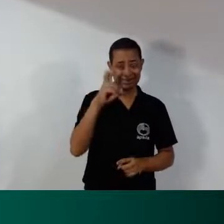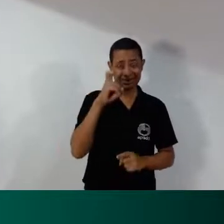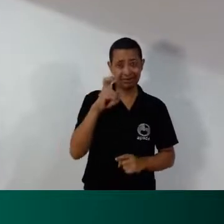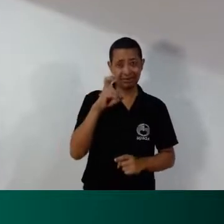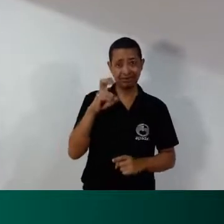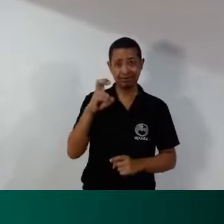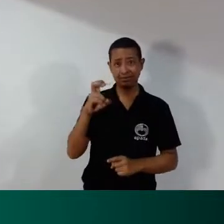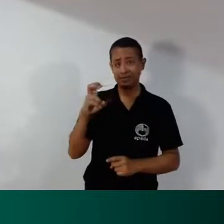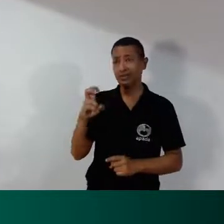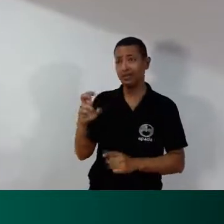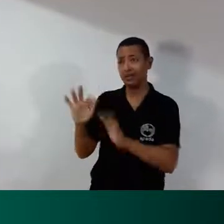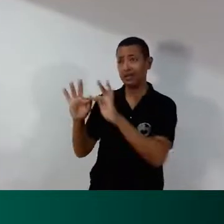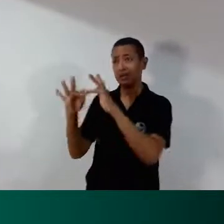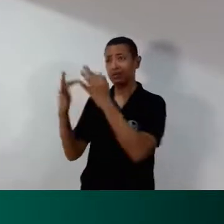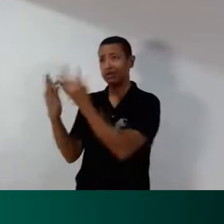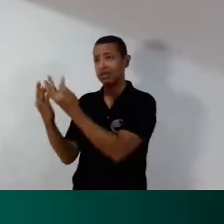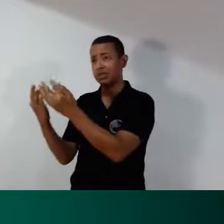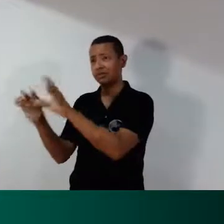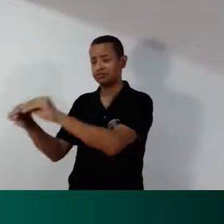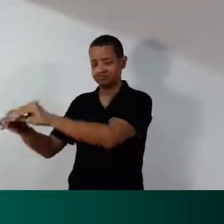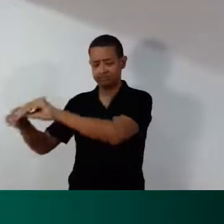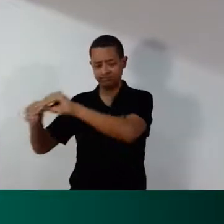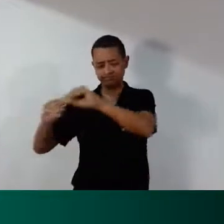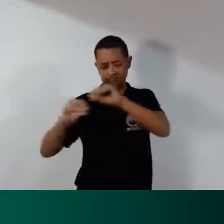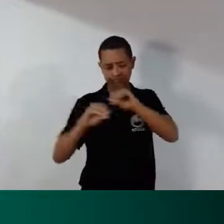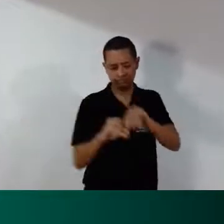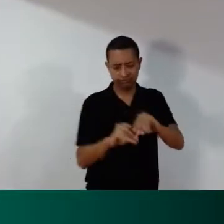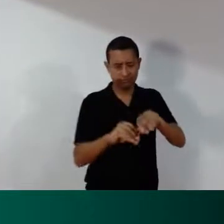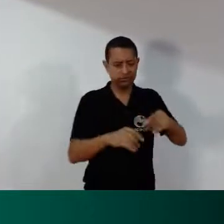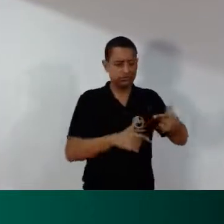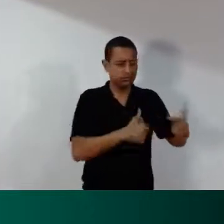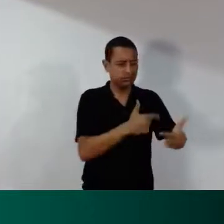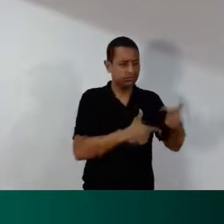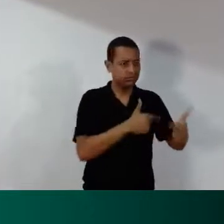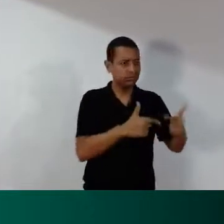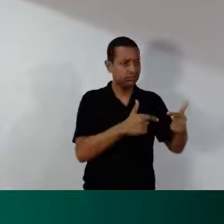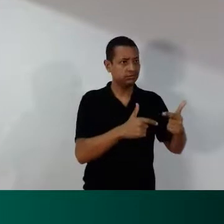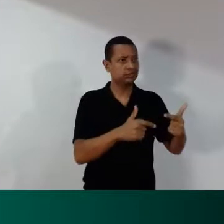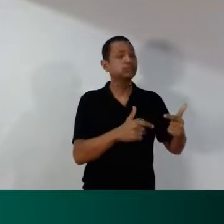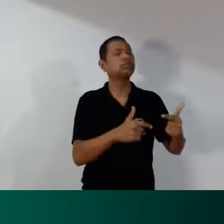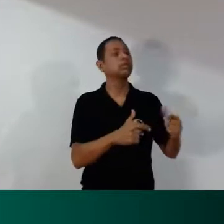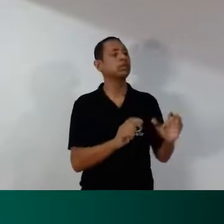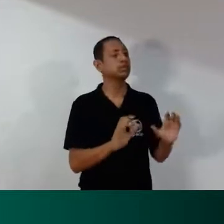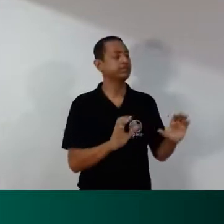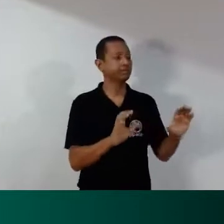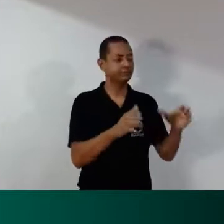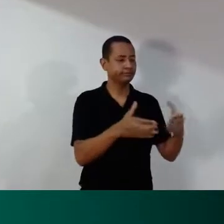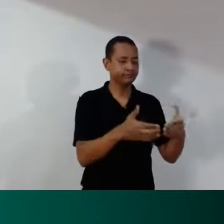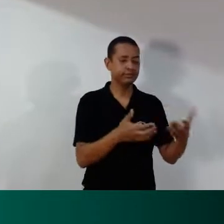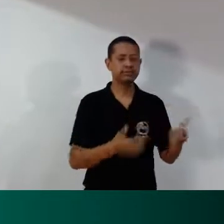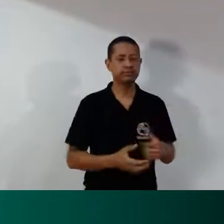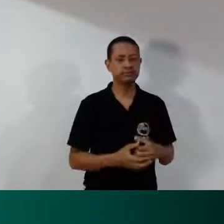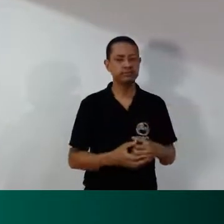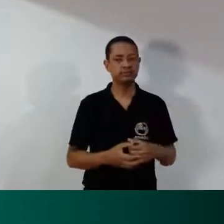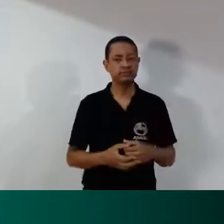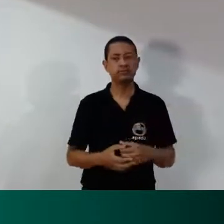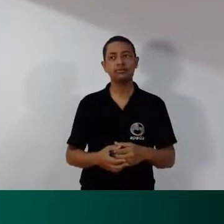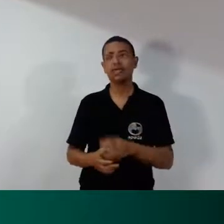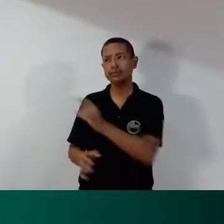5 Mas eles vão a pele com a família que foi para cozinha Lógico eles chegaram na cozinha já tinham rompido com a família três